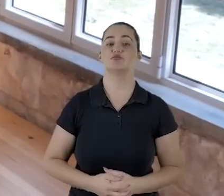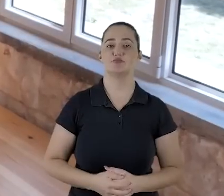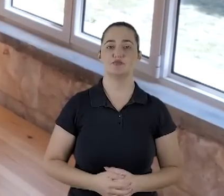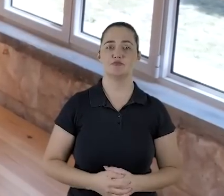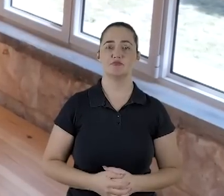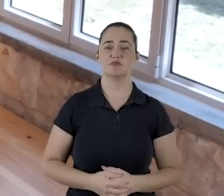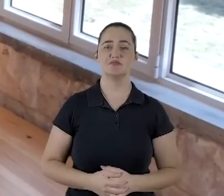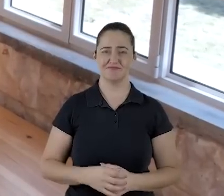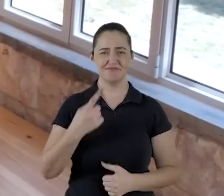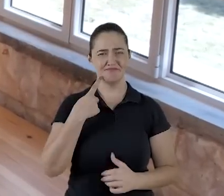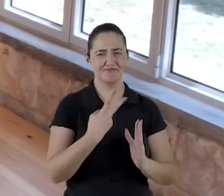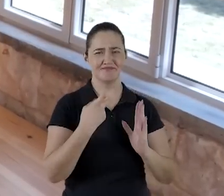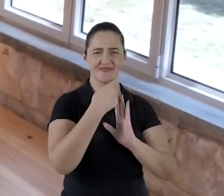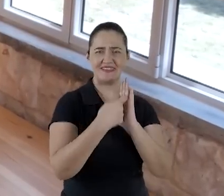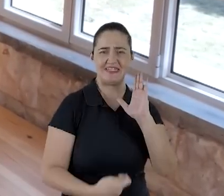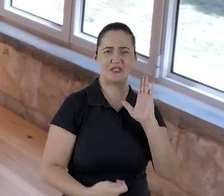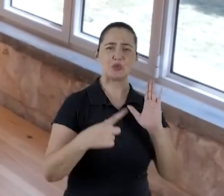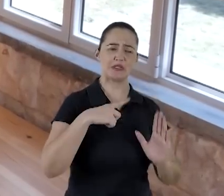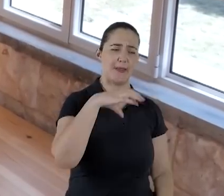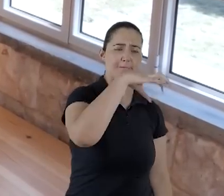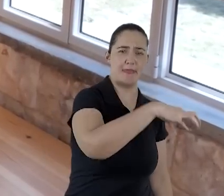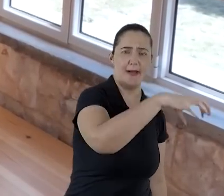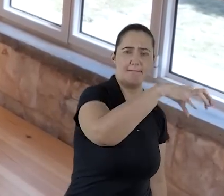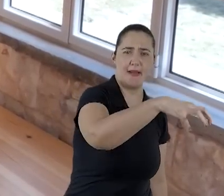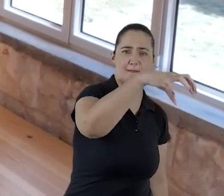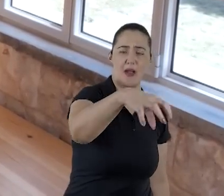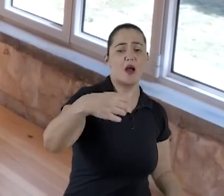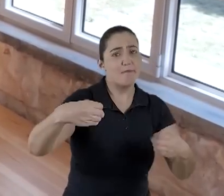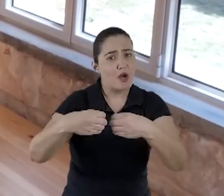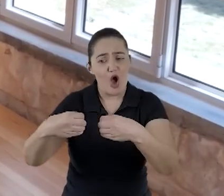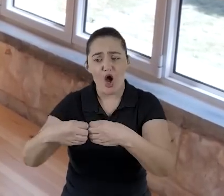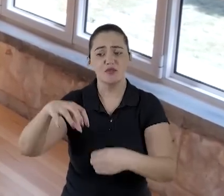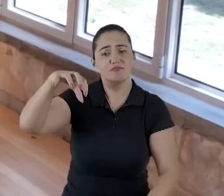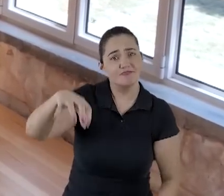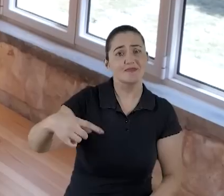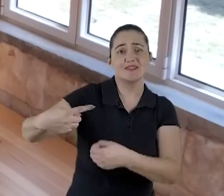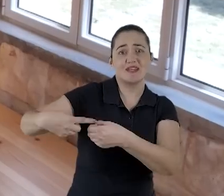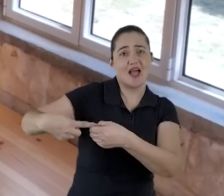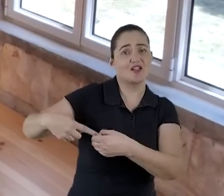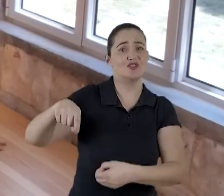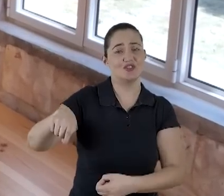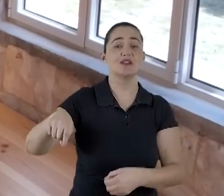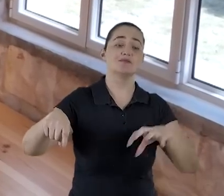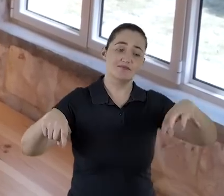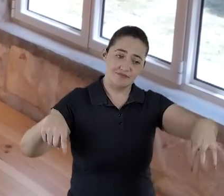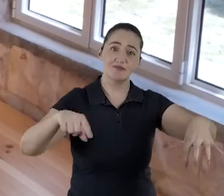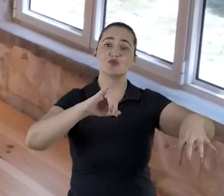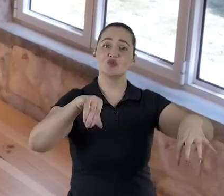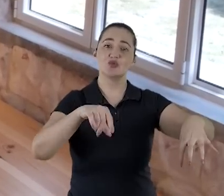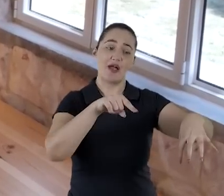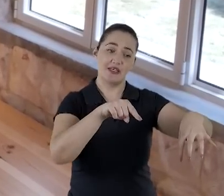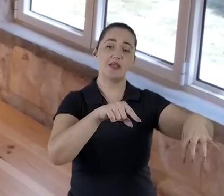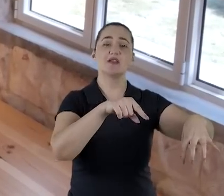Todos esses lugares que eu mencionei estão realmente aqui próximos à cidade de Meguido. O Monte Carmelo fica na região